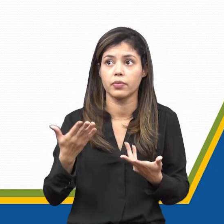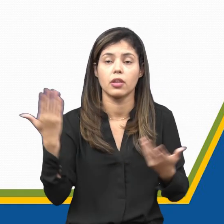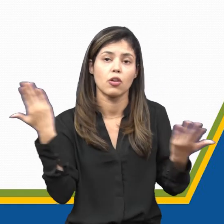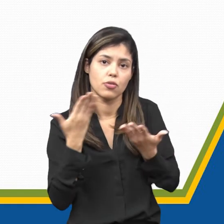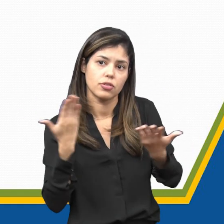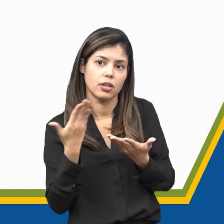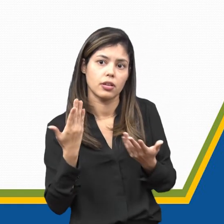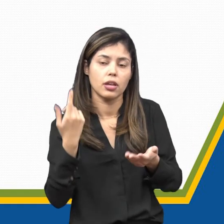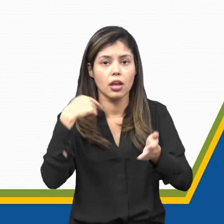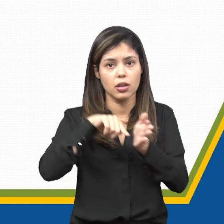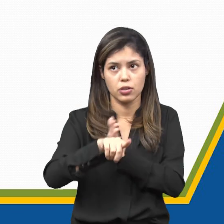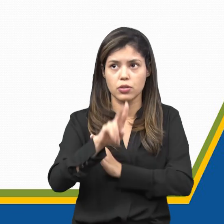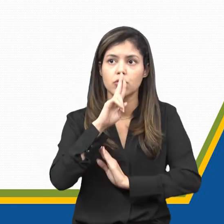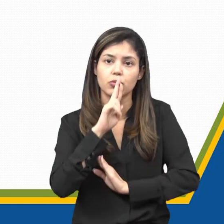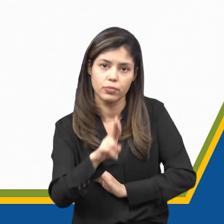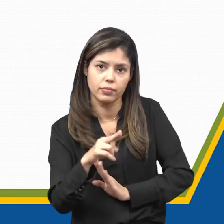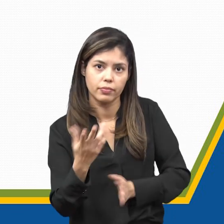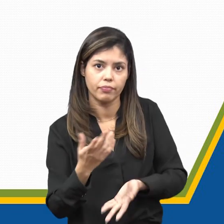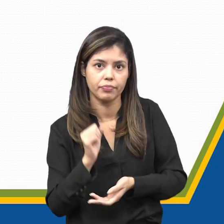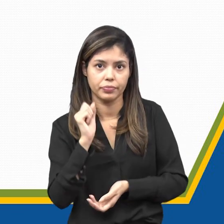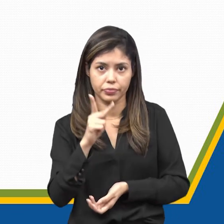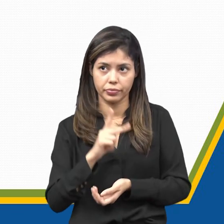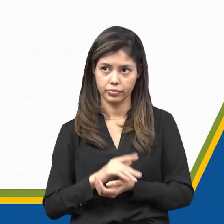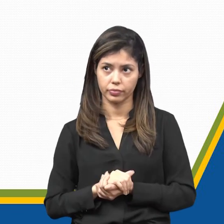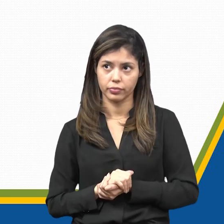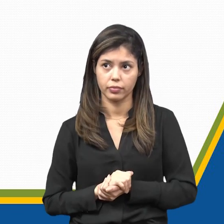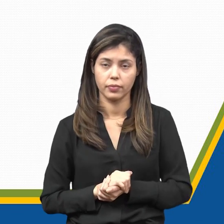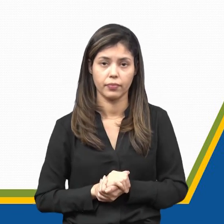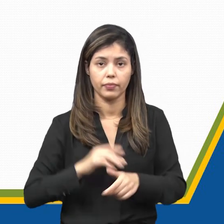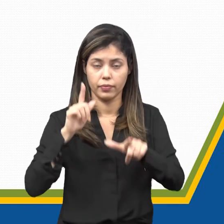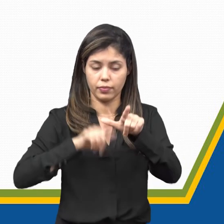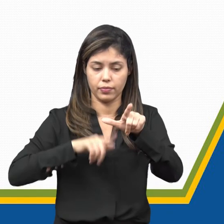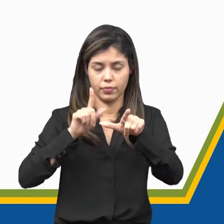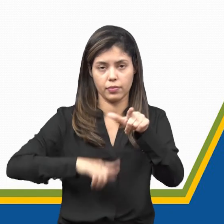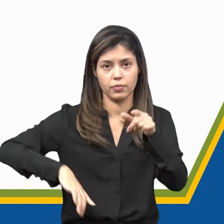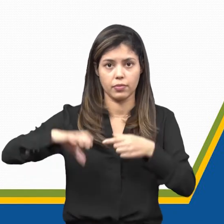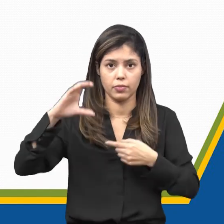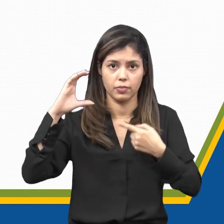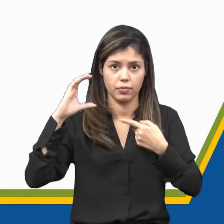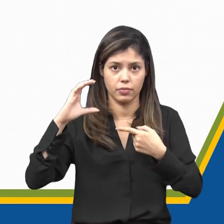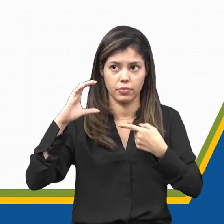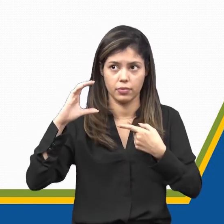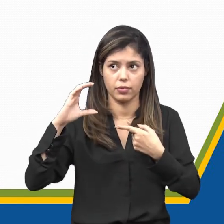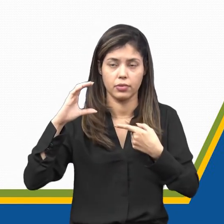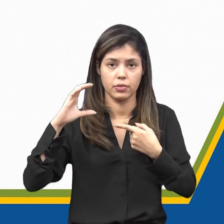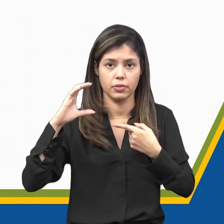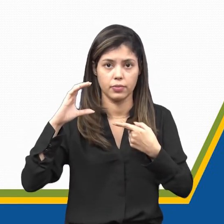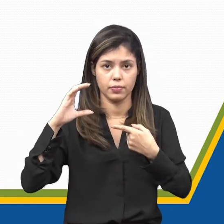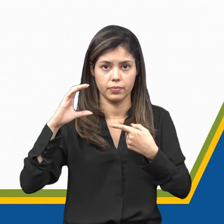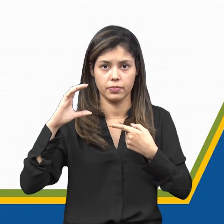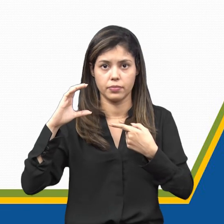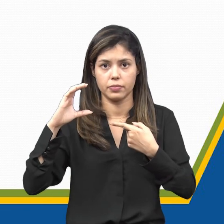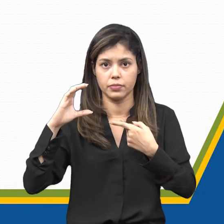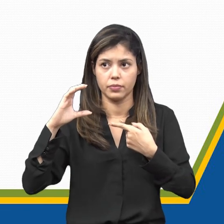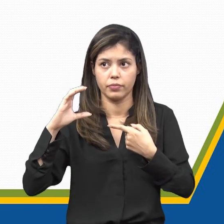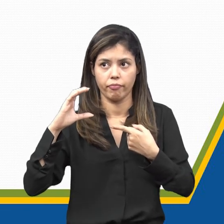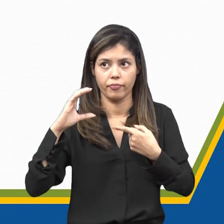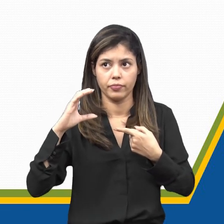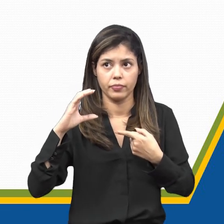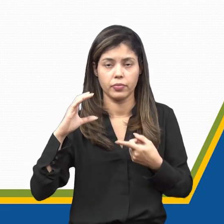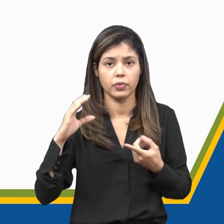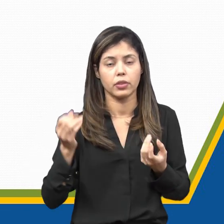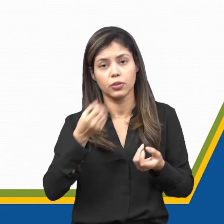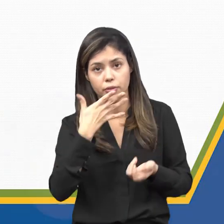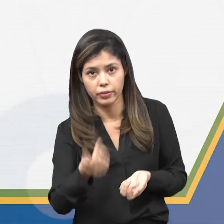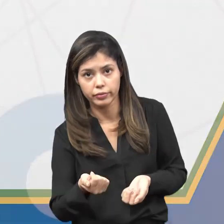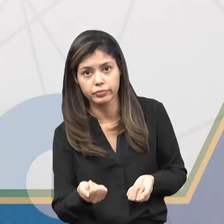uma resposta, né? A gente já consegue responder, ok? A resposta é a letra